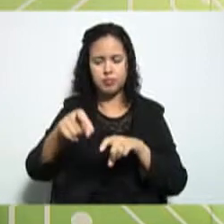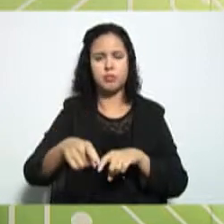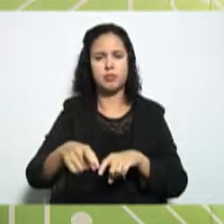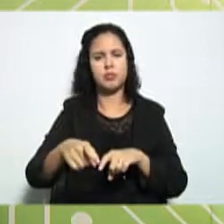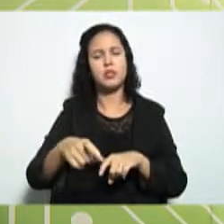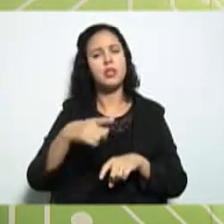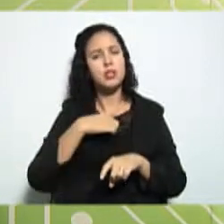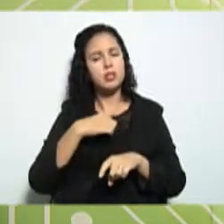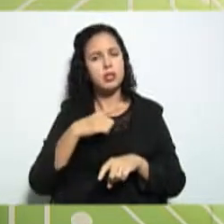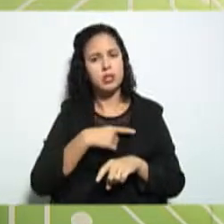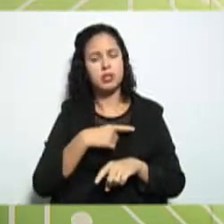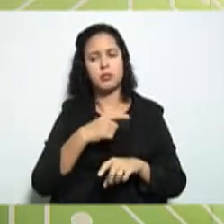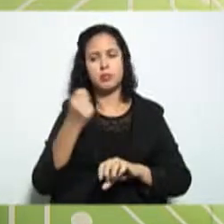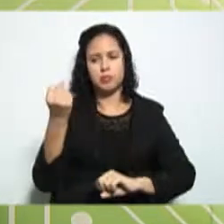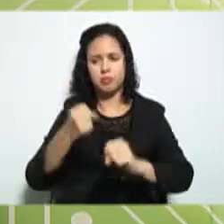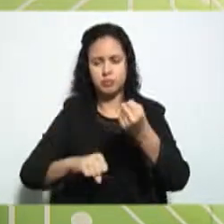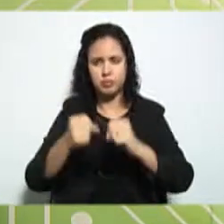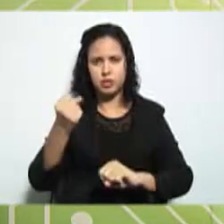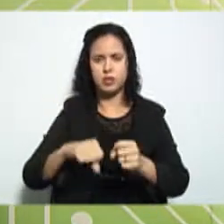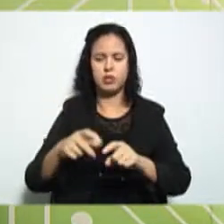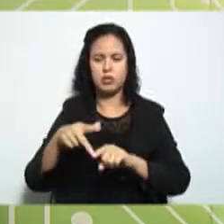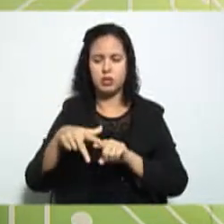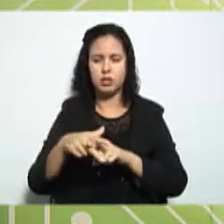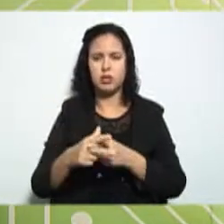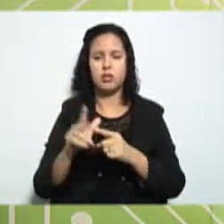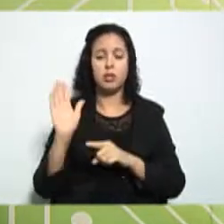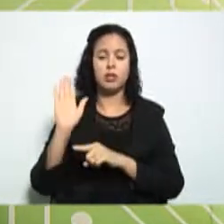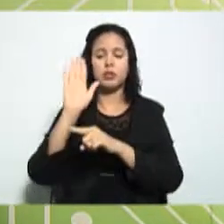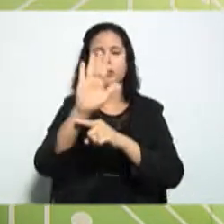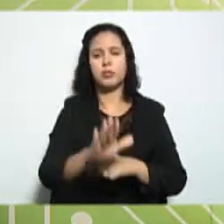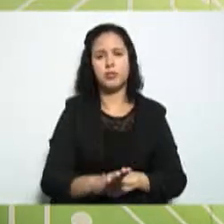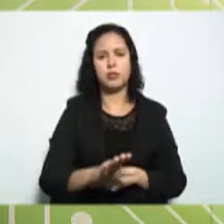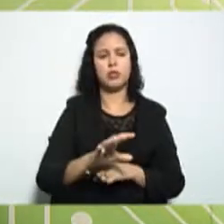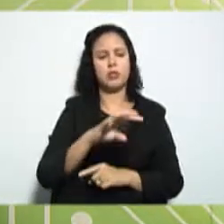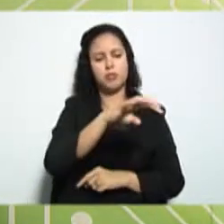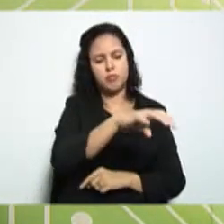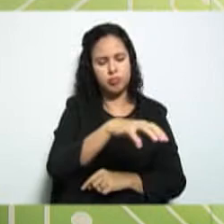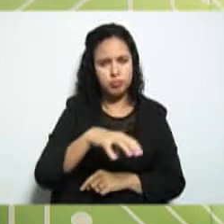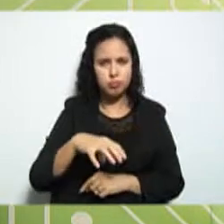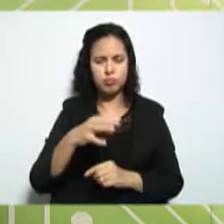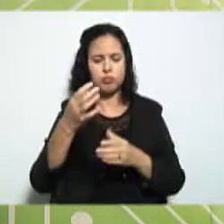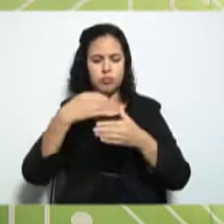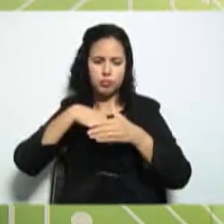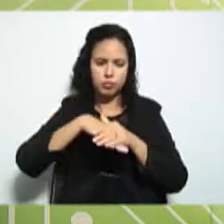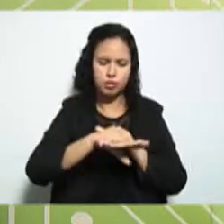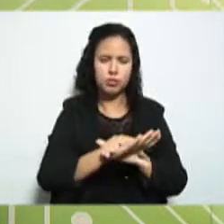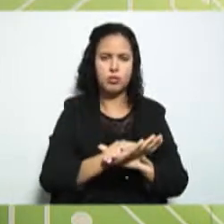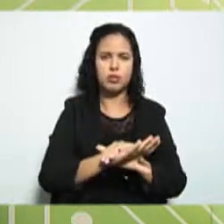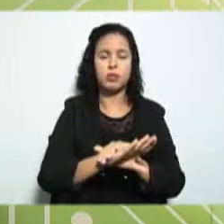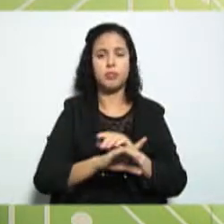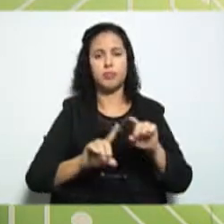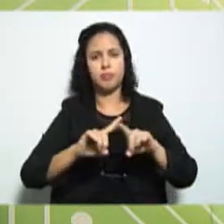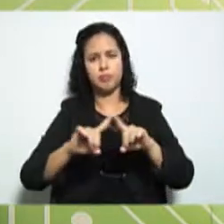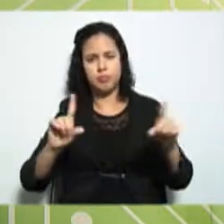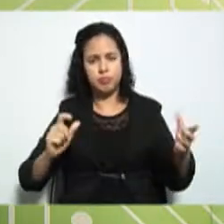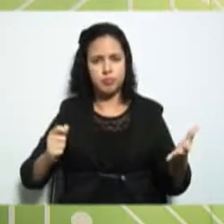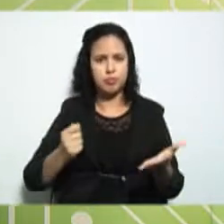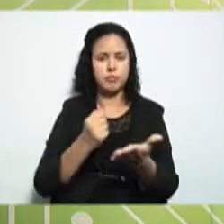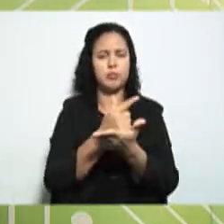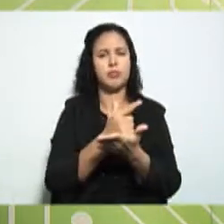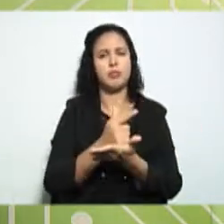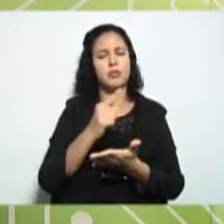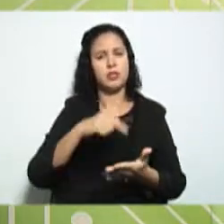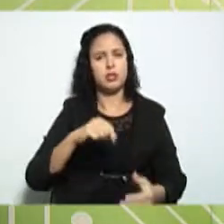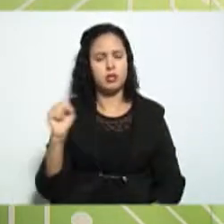que vão melhorar muito a sua produção. Melhorar a colheita, melhorar o armazenamento. Só que para comprar esse maquinário, acaba